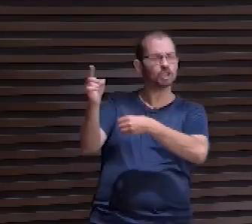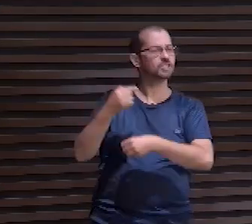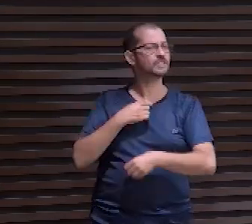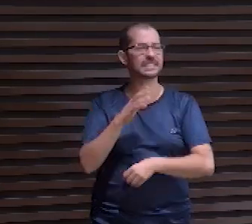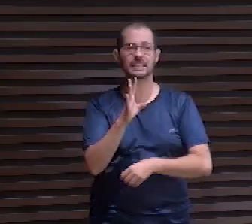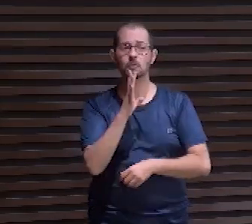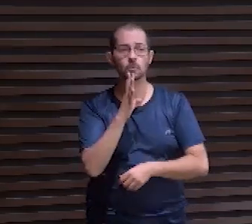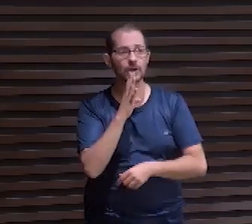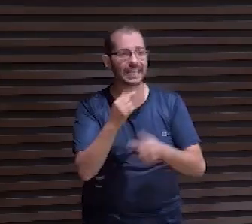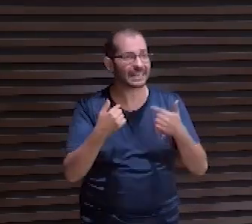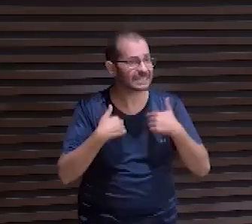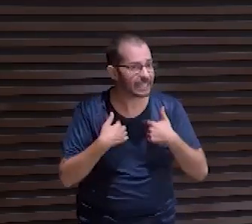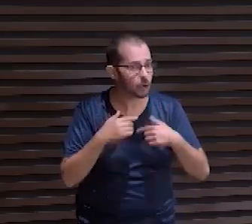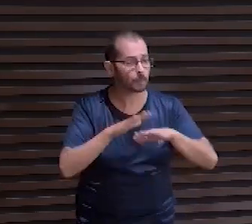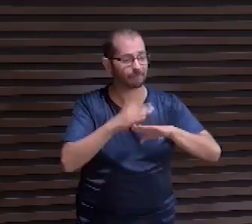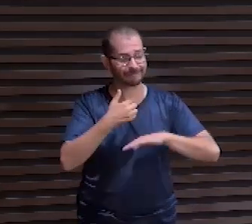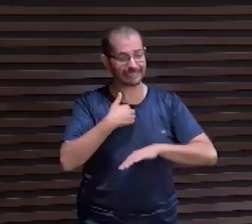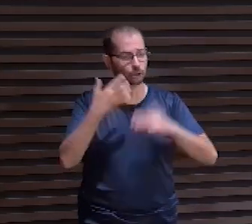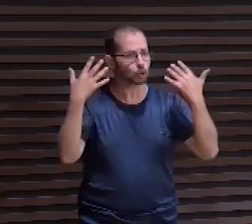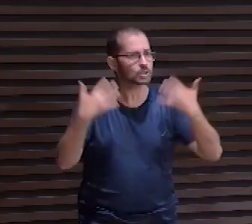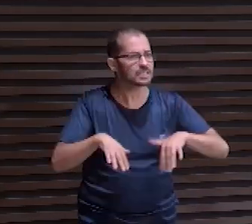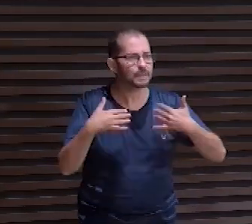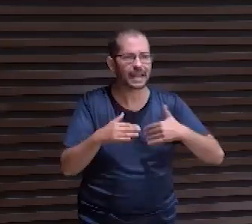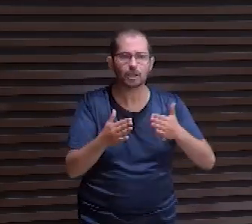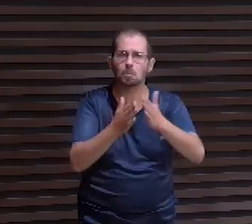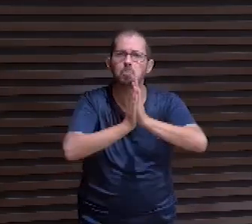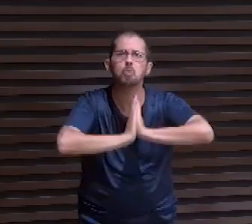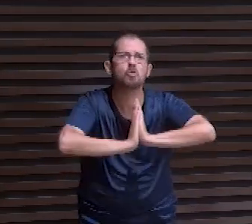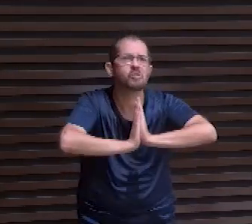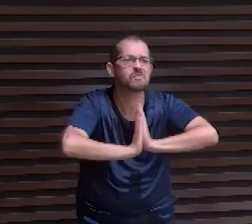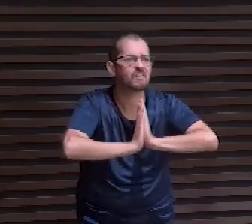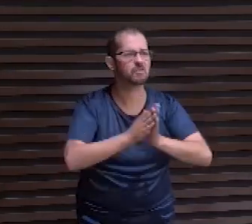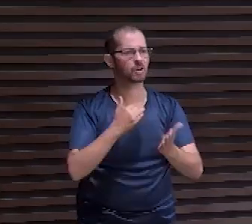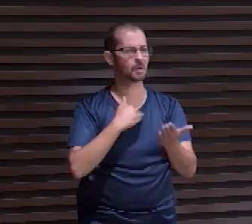estou desesperada. Por favor, me ajude.